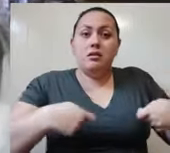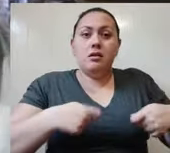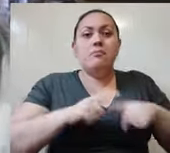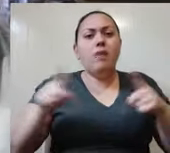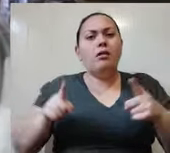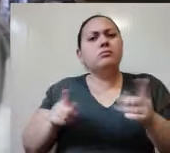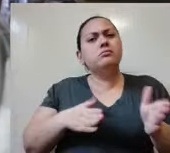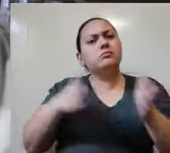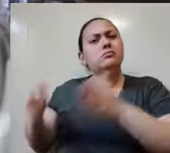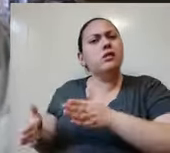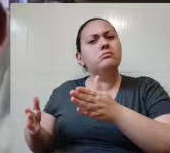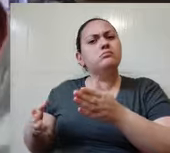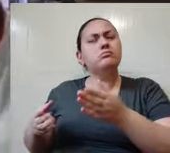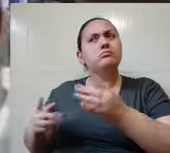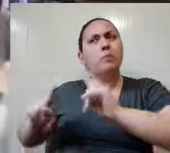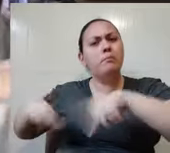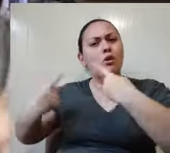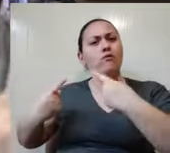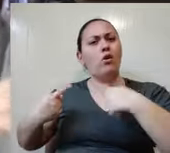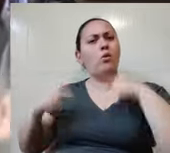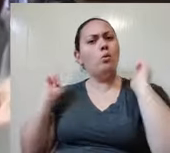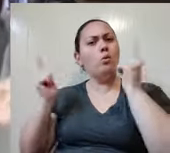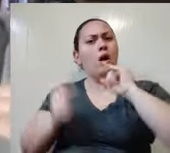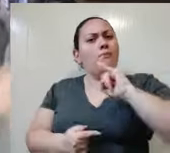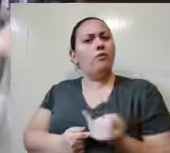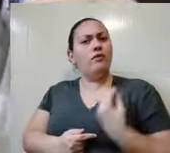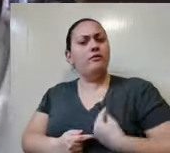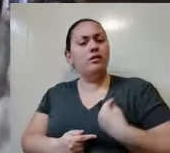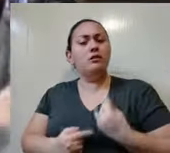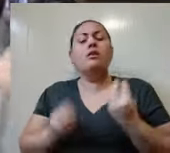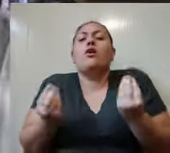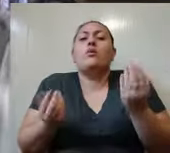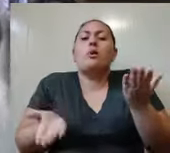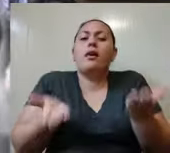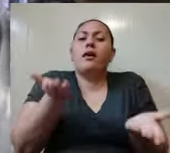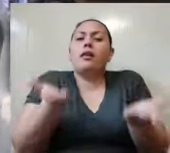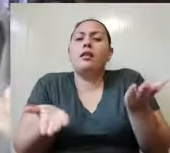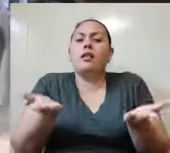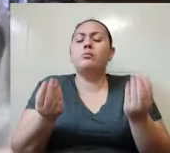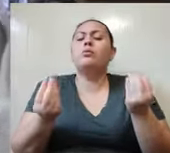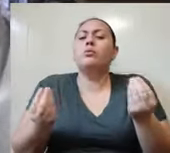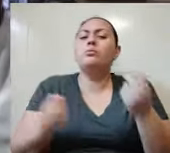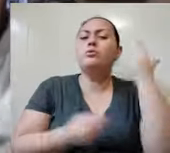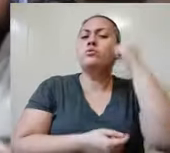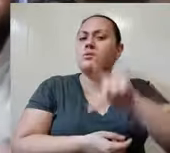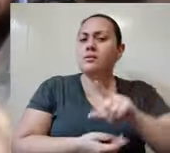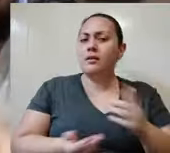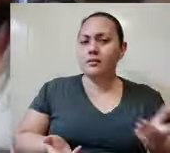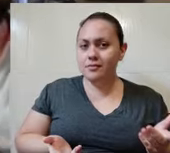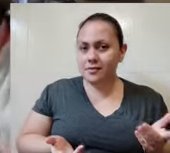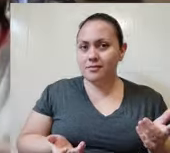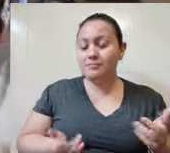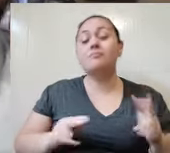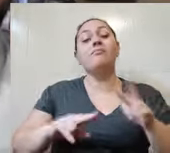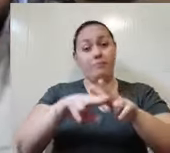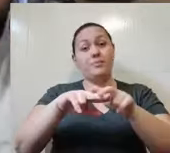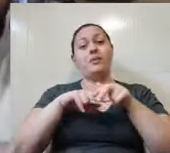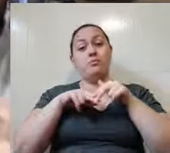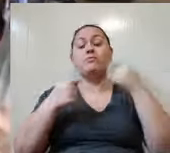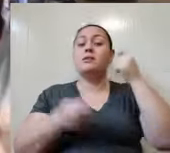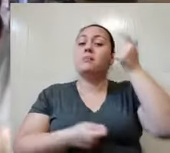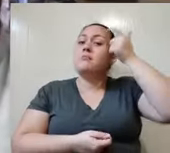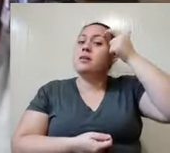cobram para aproveitar a vida. Então, como é que a gente consegue equilibrar essas duas coisas, né? E daí, nisso, a gente